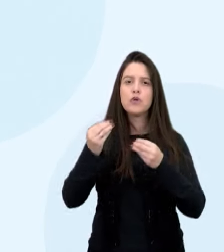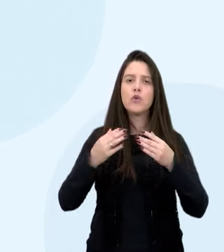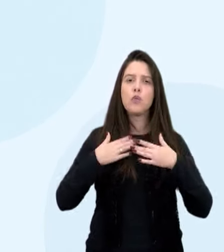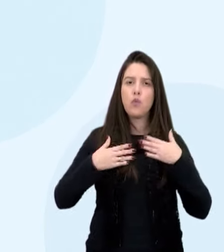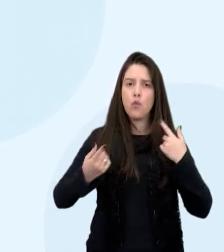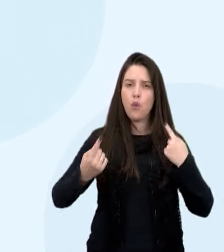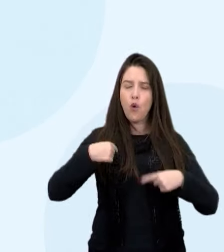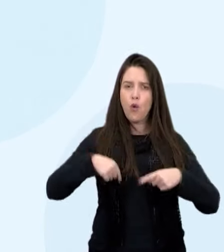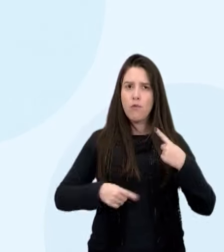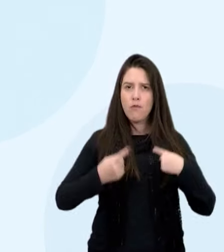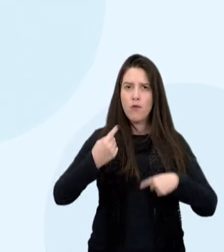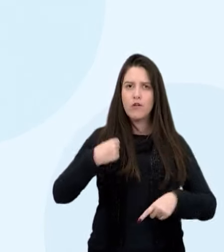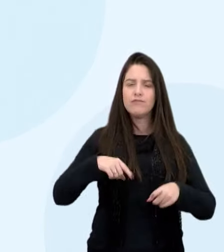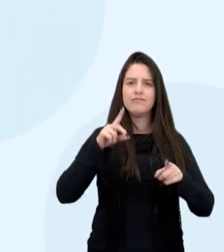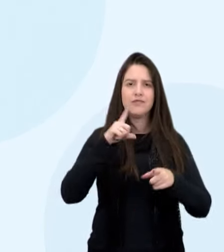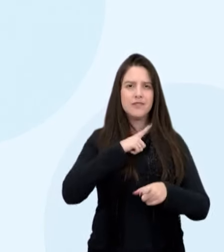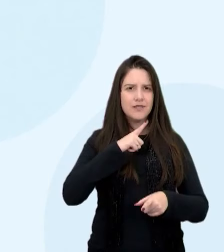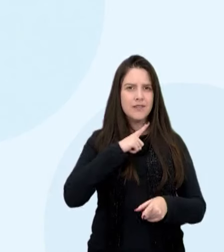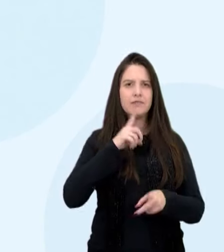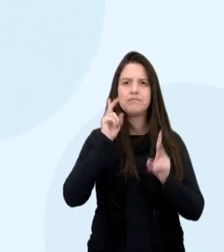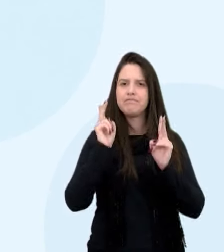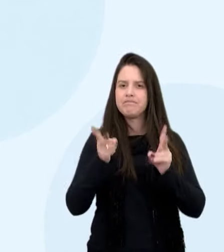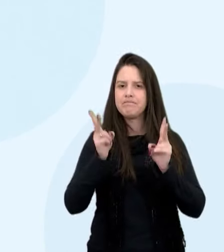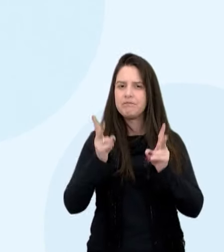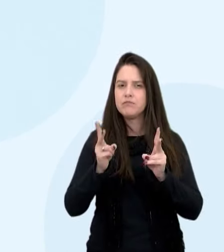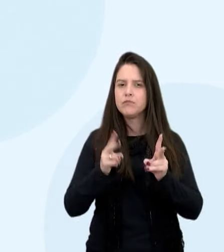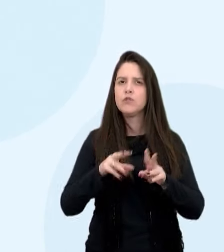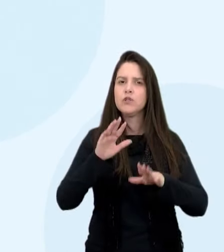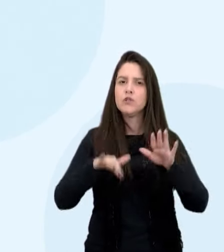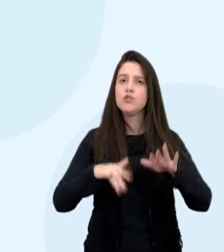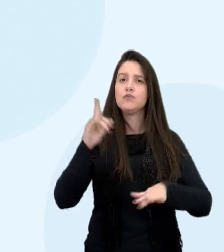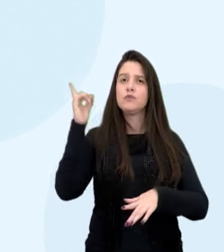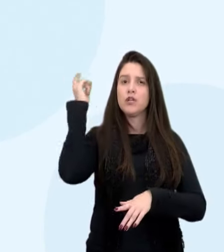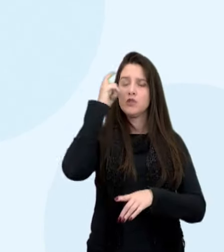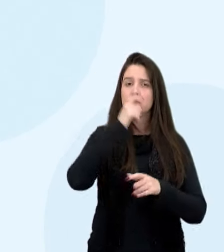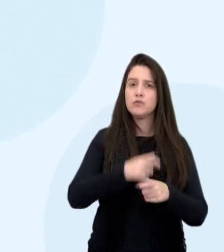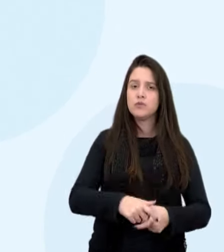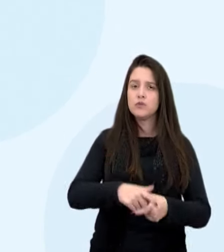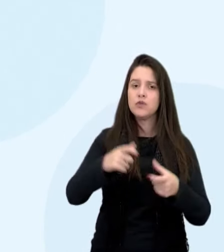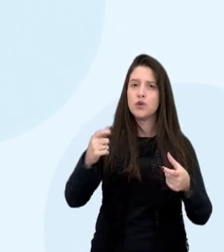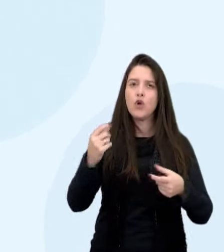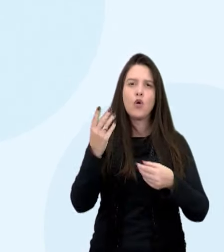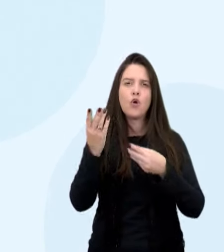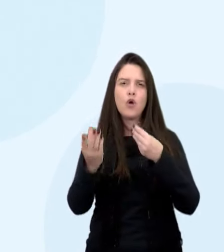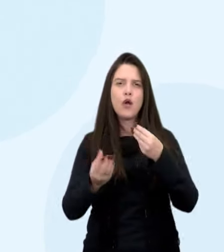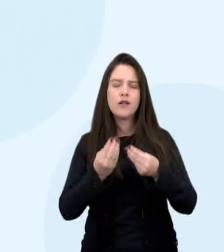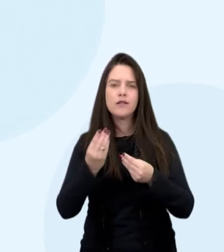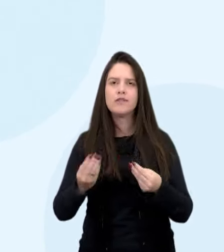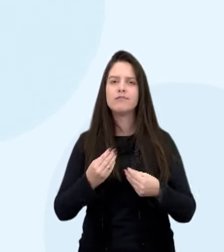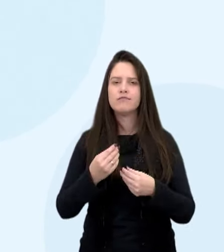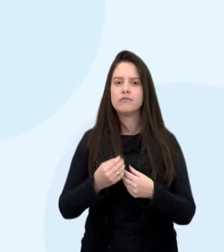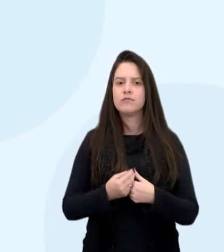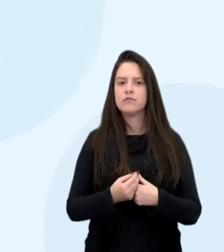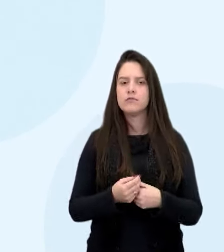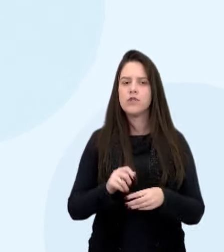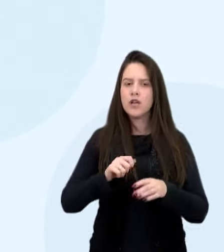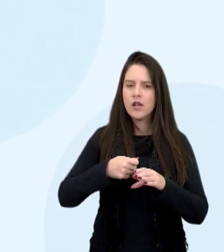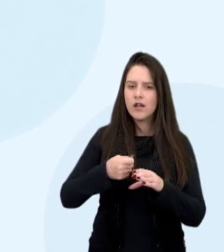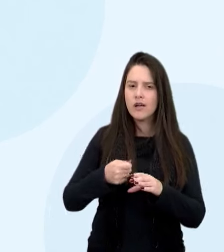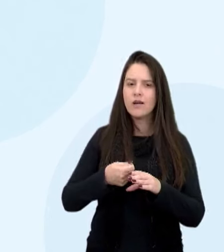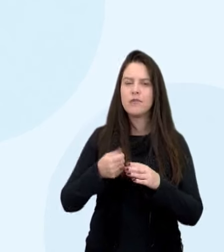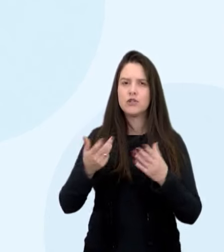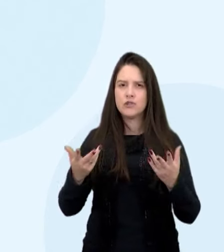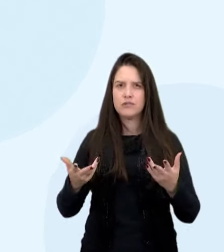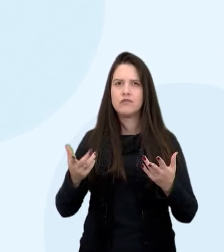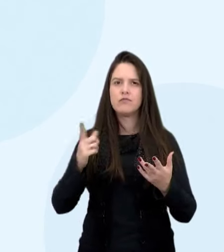né, ele sempre tem ali uma especificidade muito grande. Então, é como se fosse aí, né, uma chave numa fechadura, né?